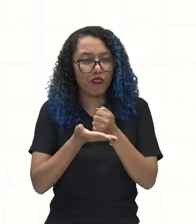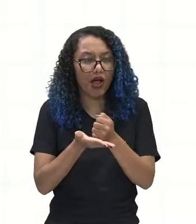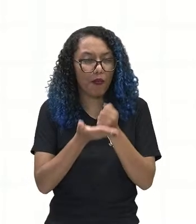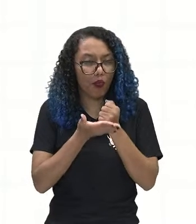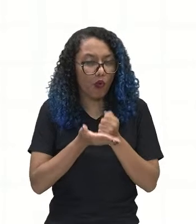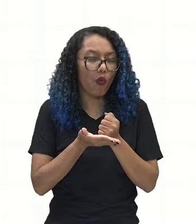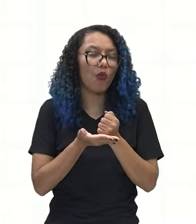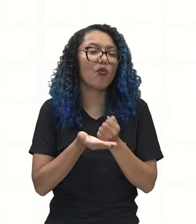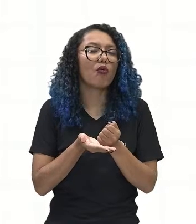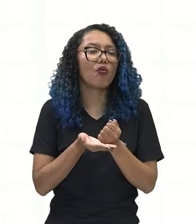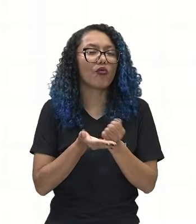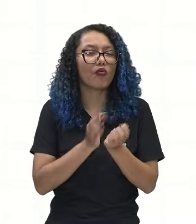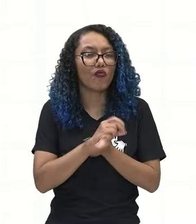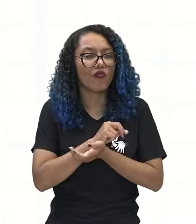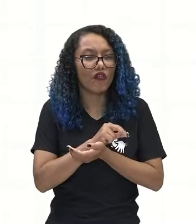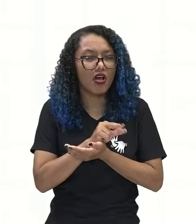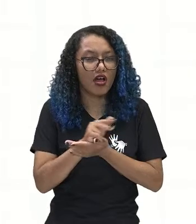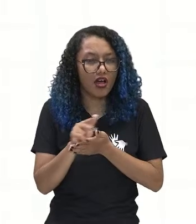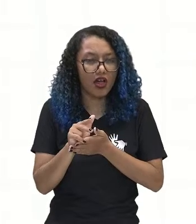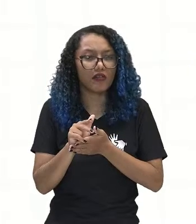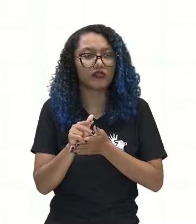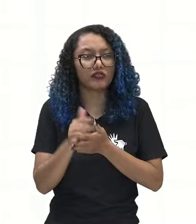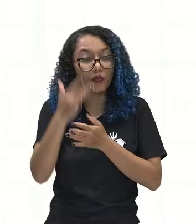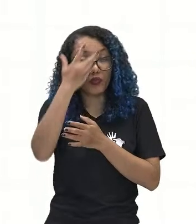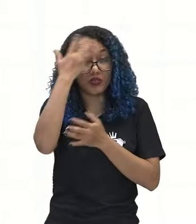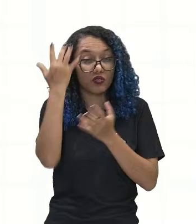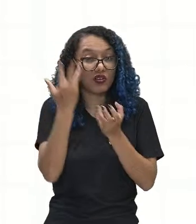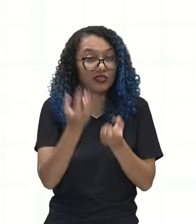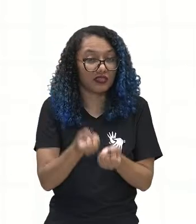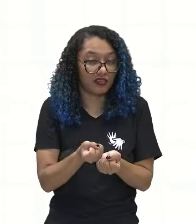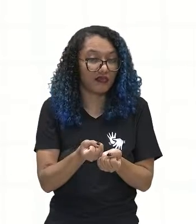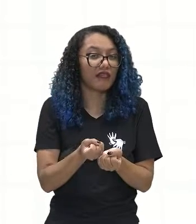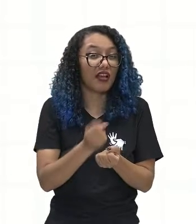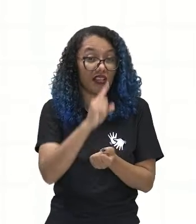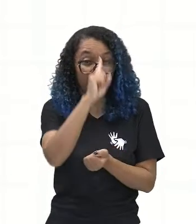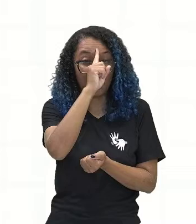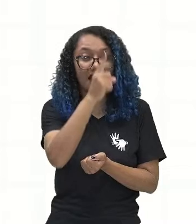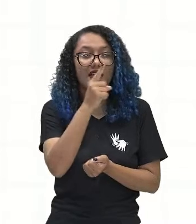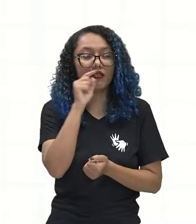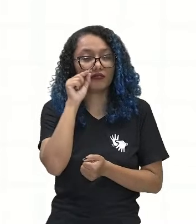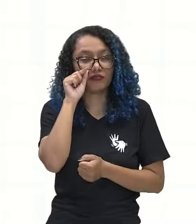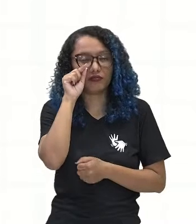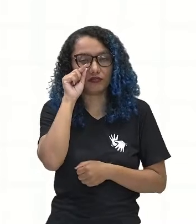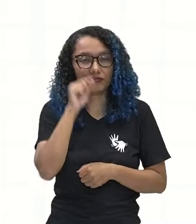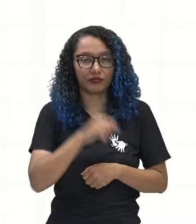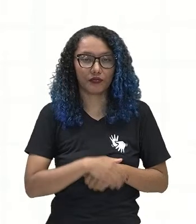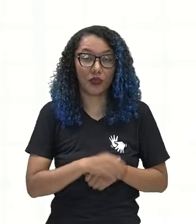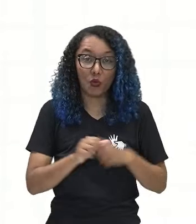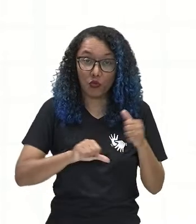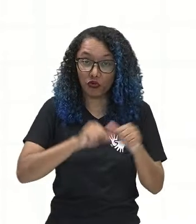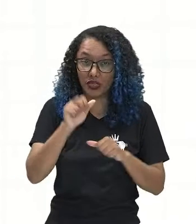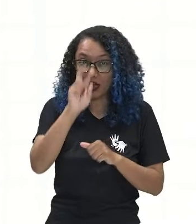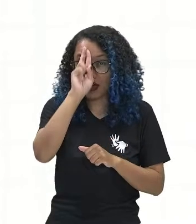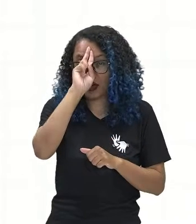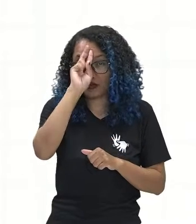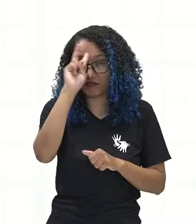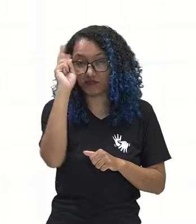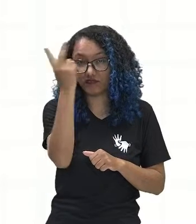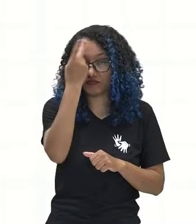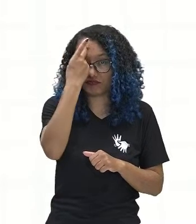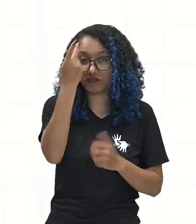interlocutor para esta ideia, né? Para obter adesão para essa ideia, né? Para modificar, para alterar a